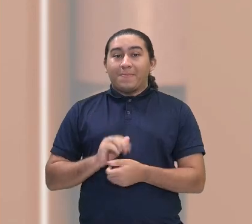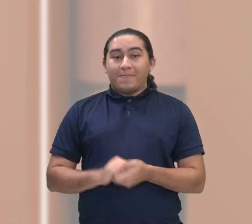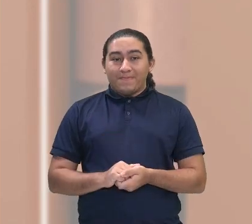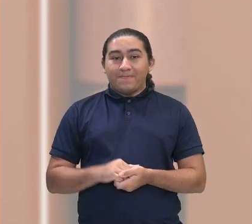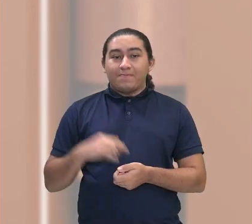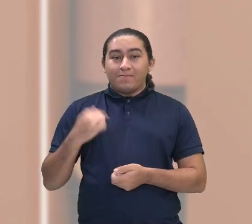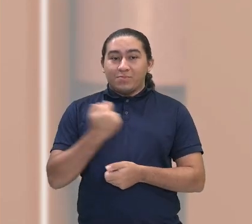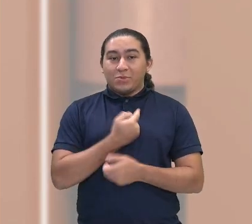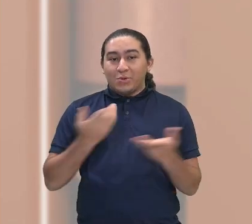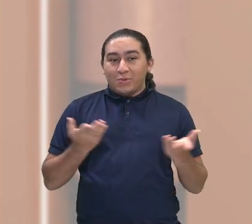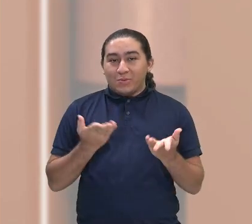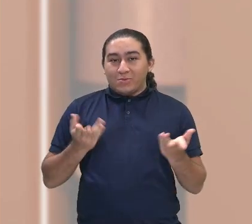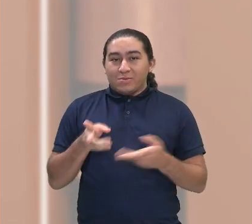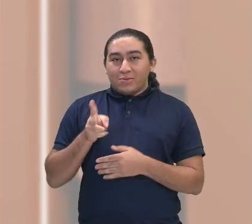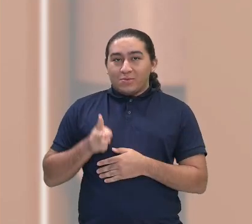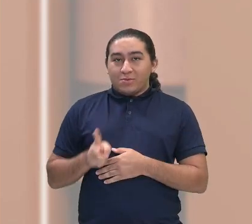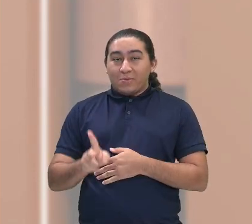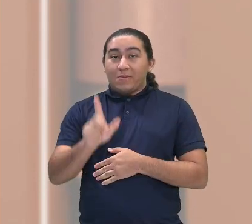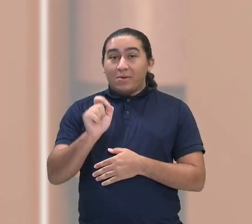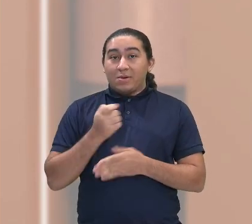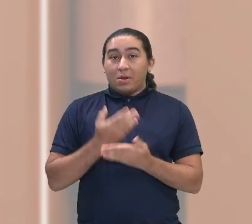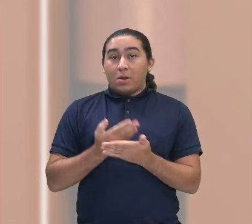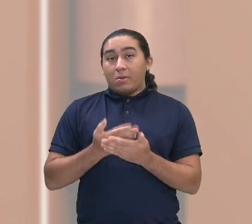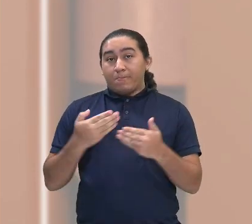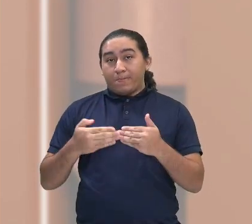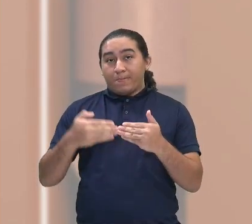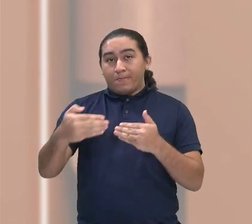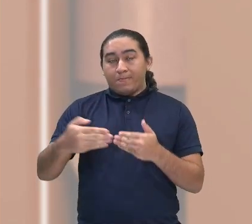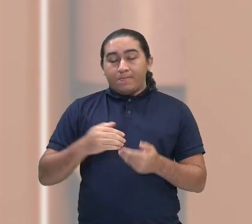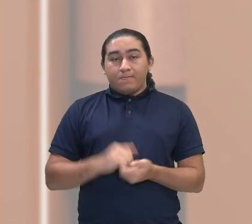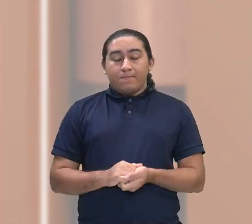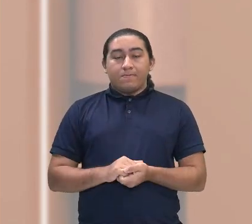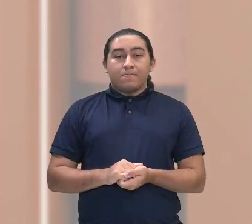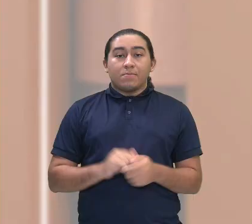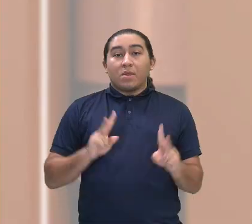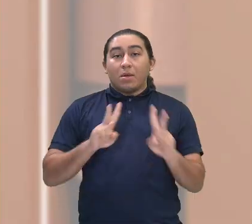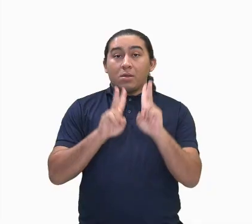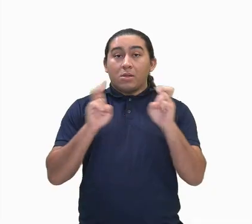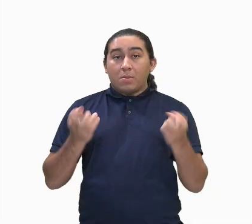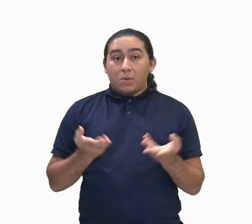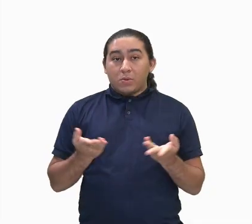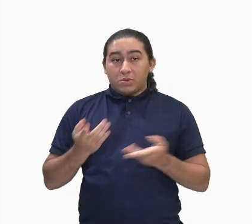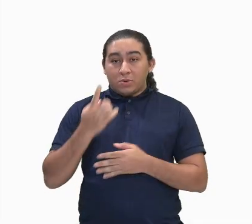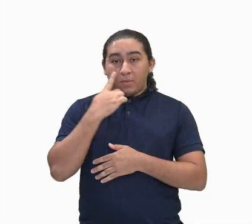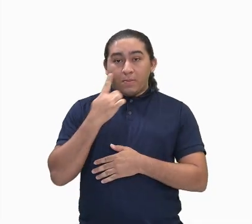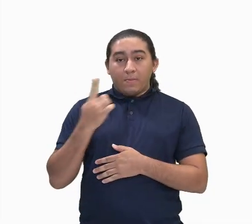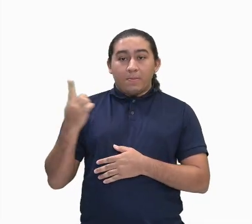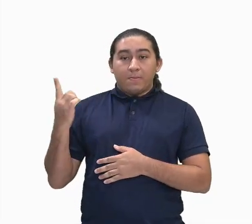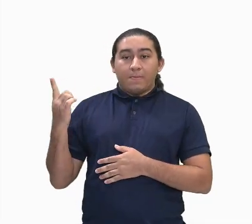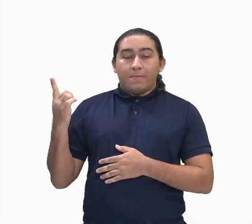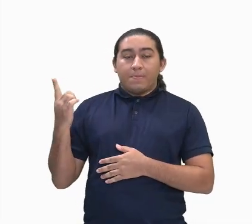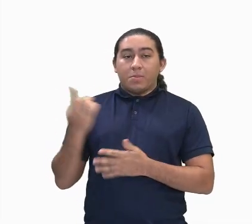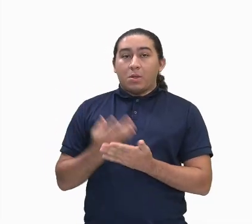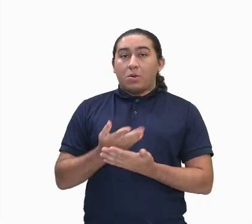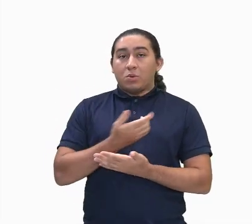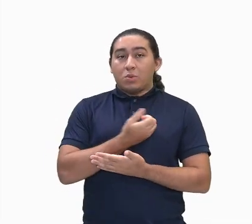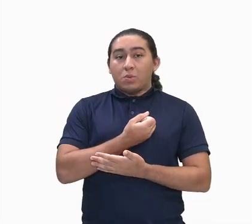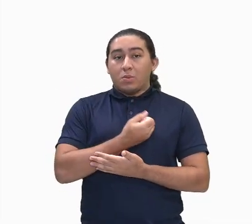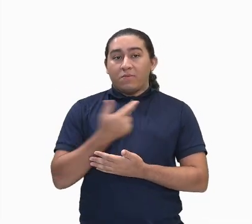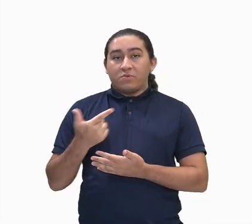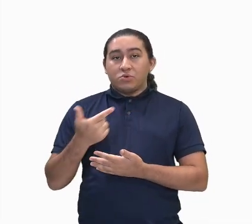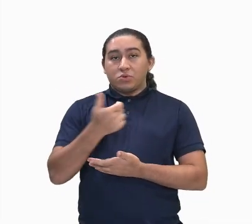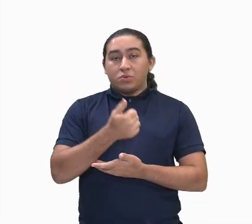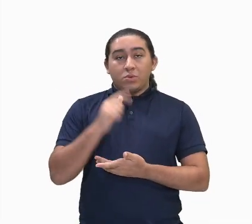gente continuar nas nossas aulas. E vamos verificar o que temos para a aula de hoje? Aula de hoje, da aula de